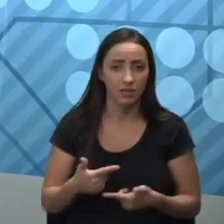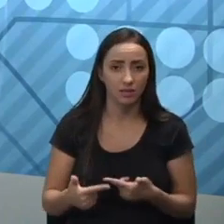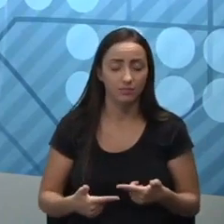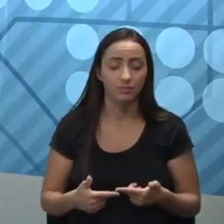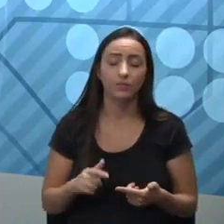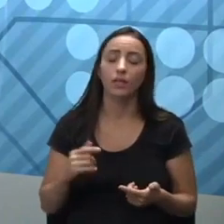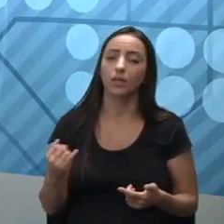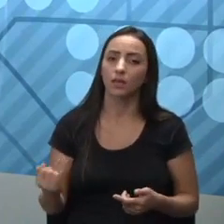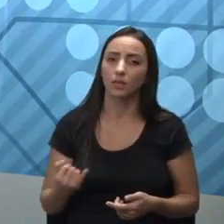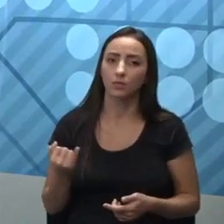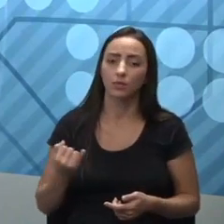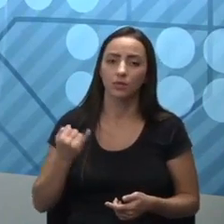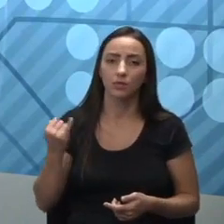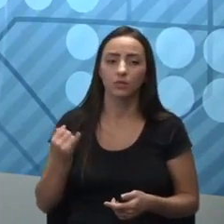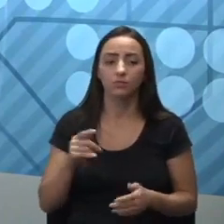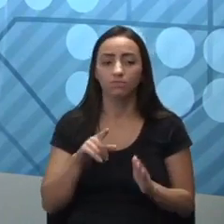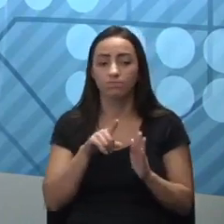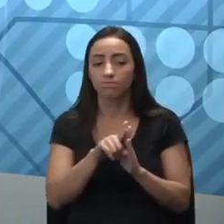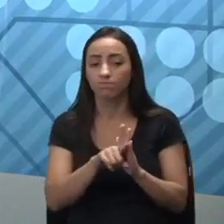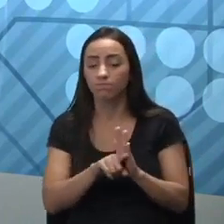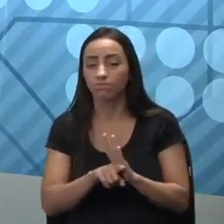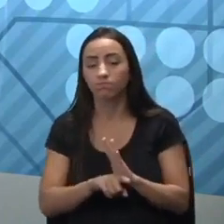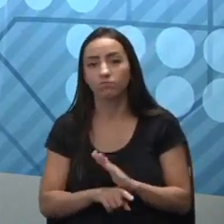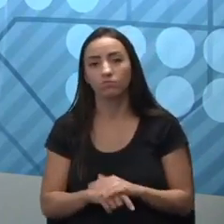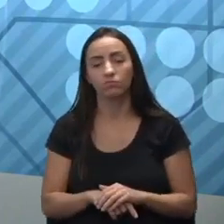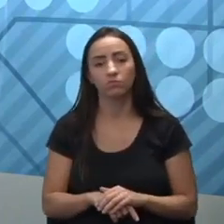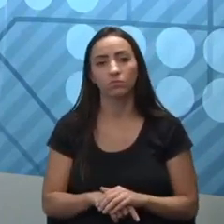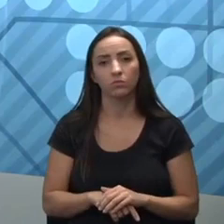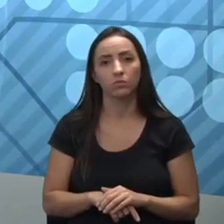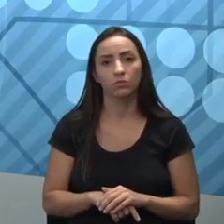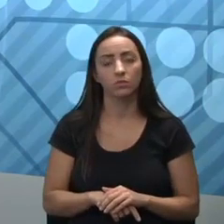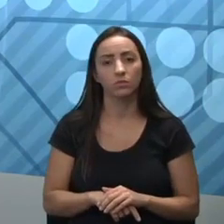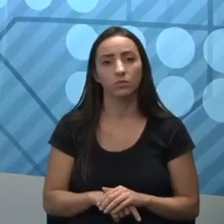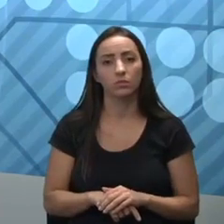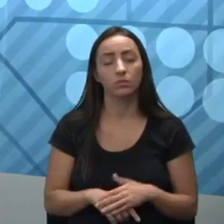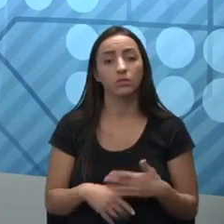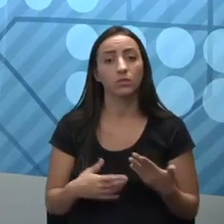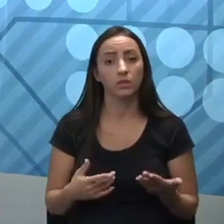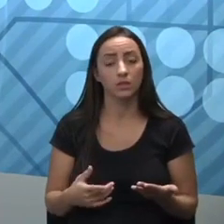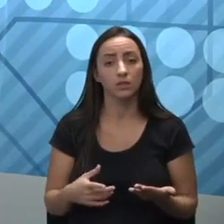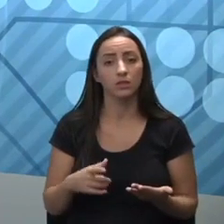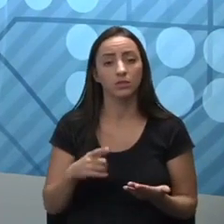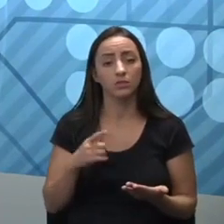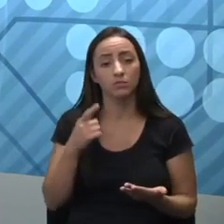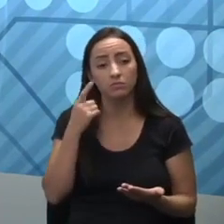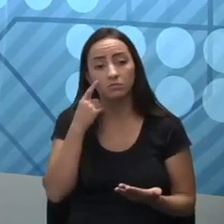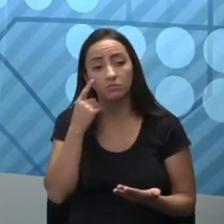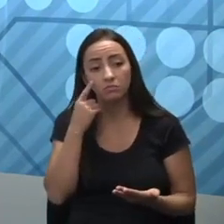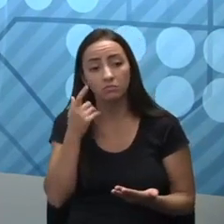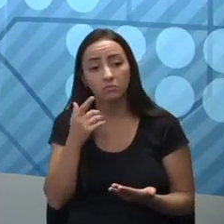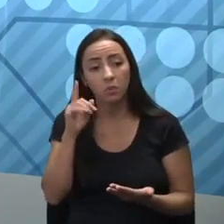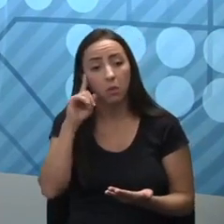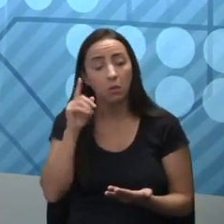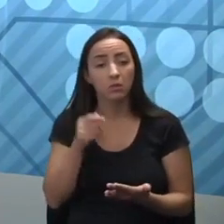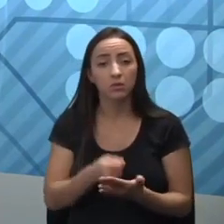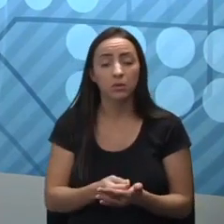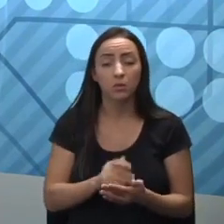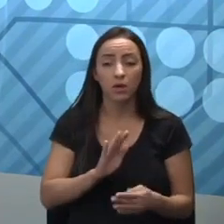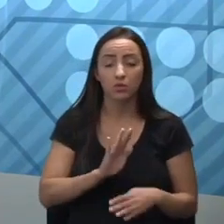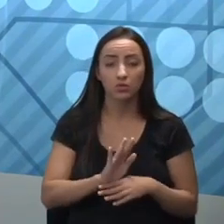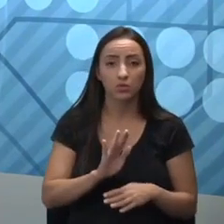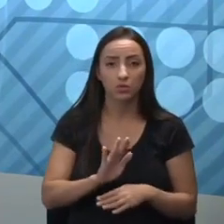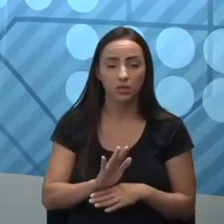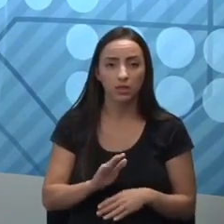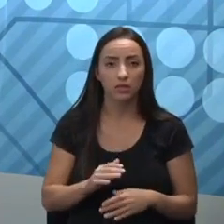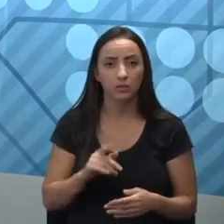é importante, então, investigar aí e tomar alguma atitude para auxiliar